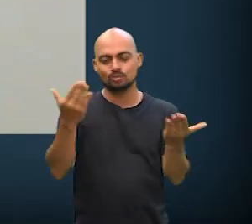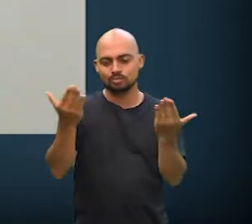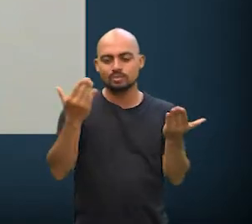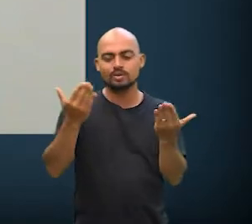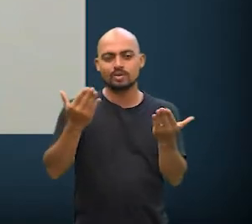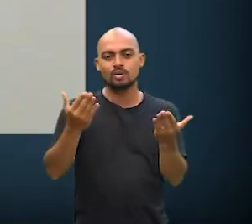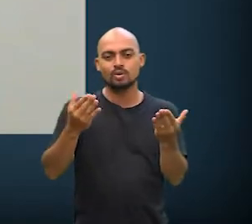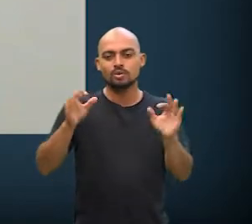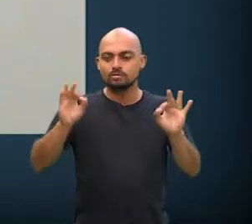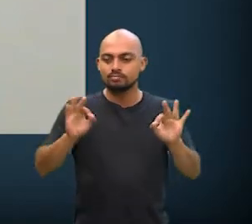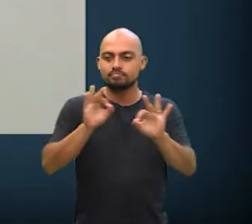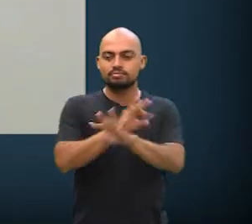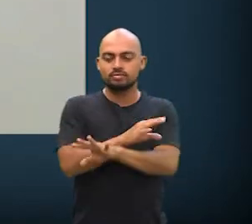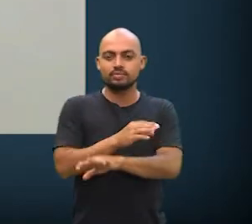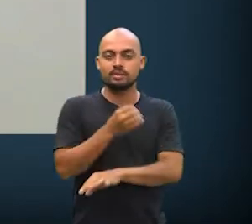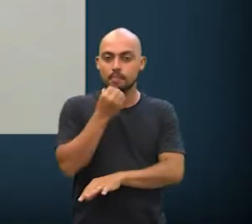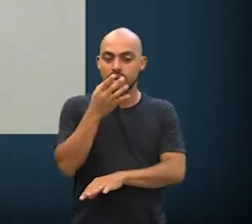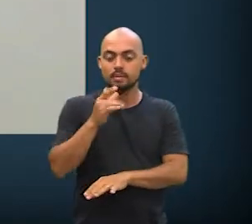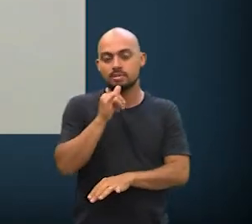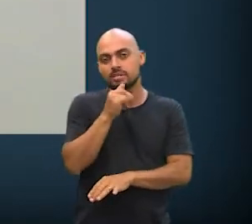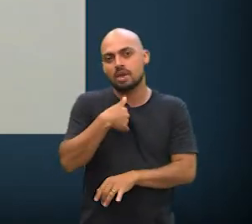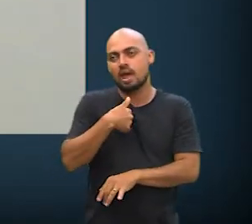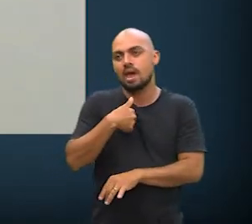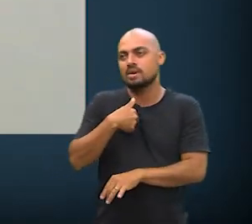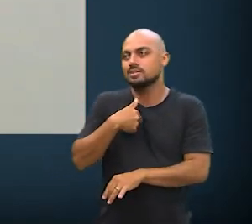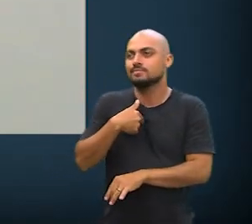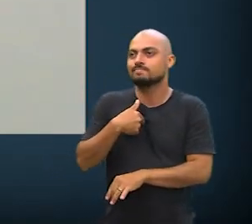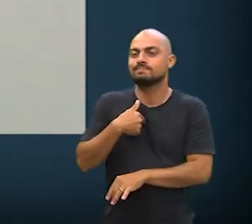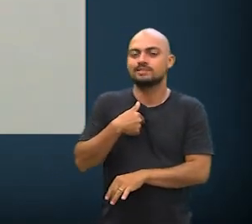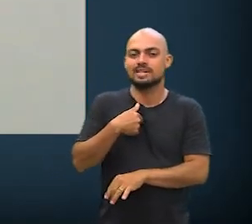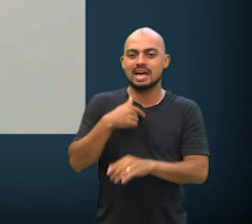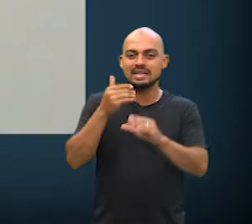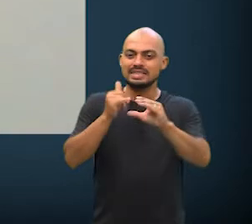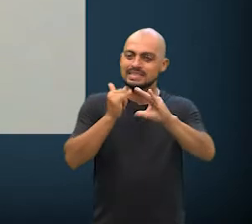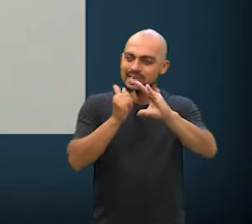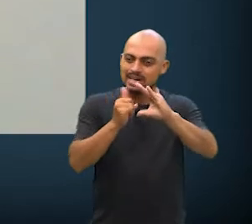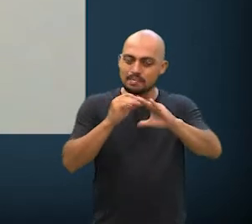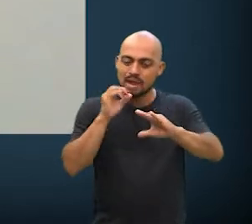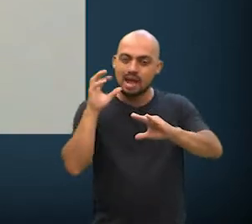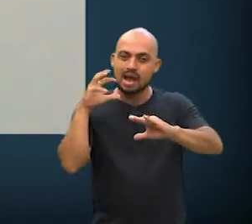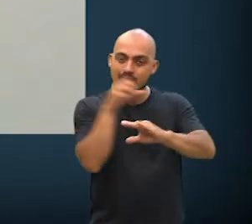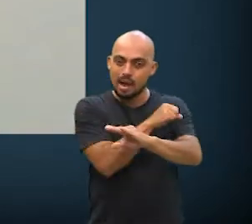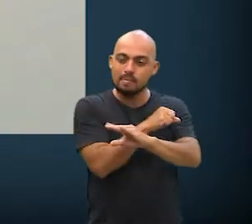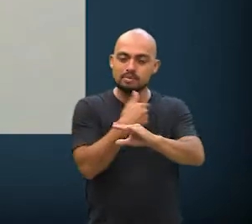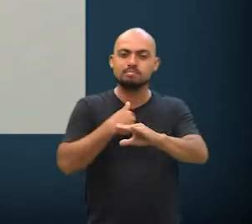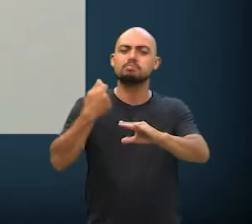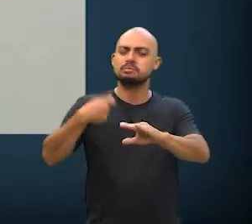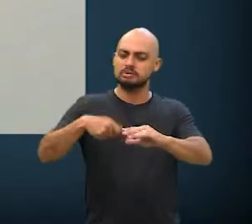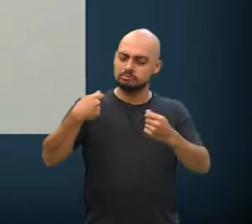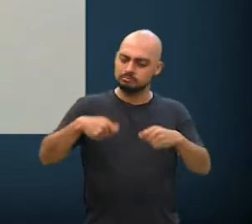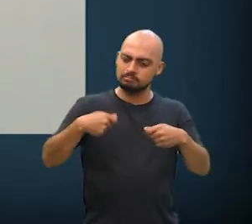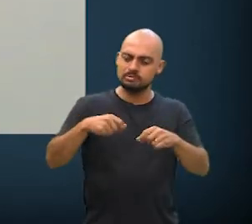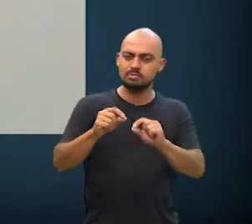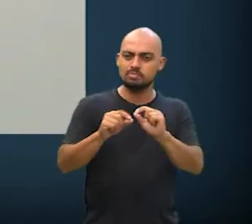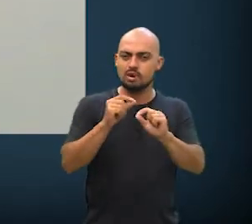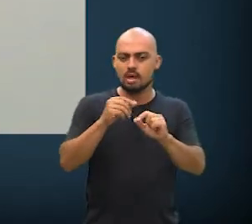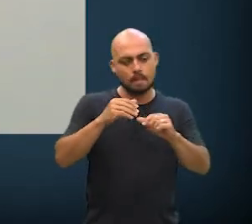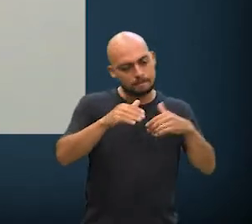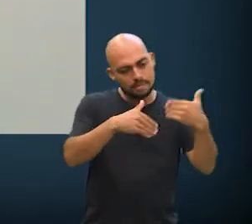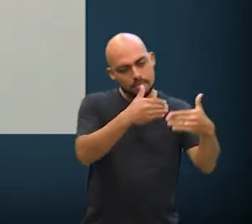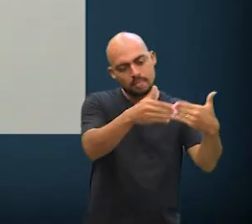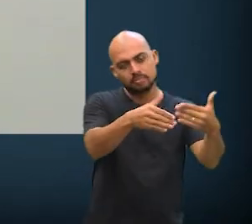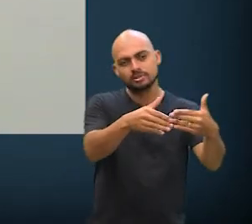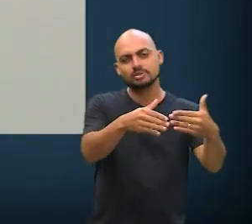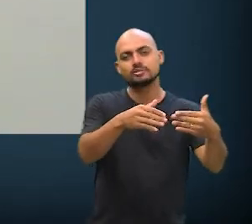estava precisando, né? A gente bem sabe que a startup precisa ser ágil para colocar em desenvolvimento e